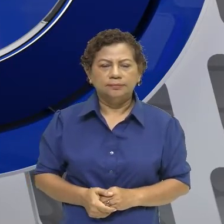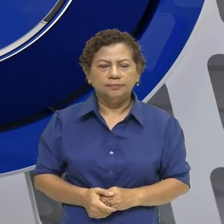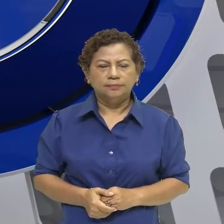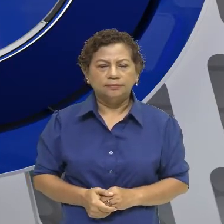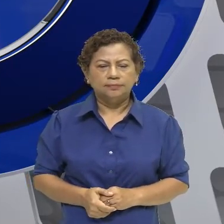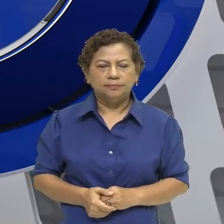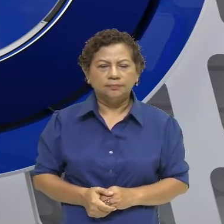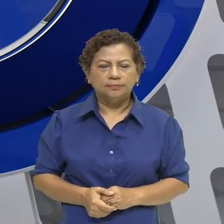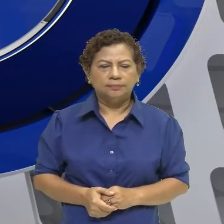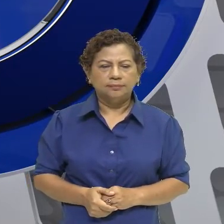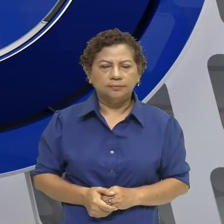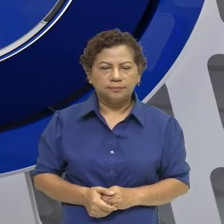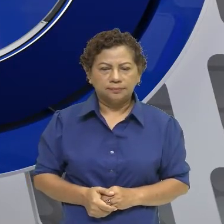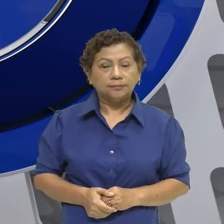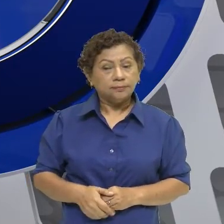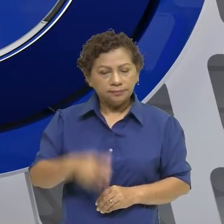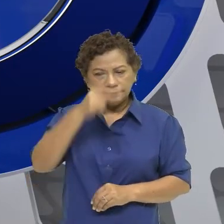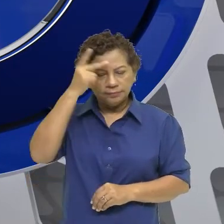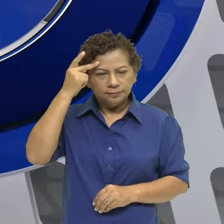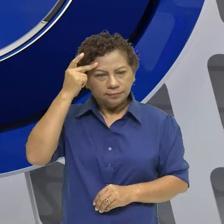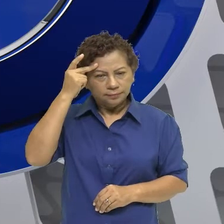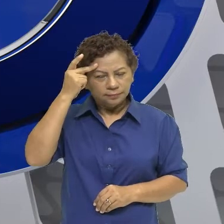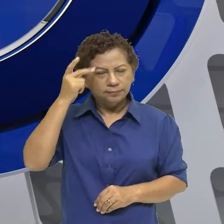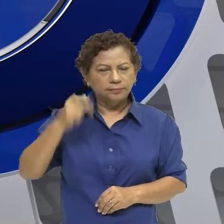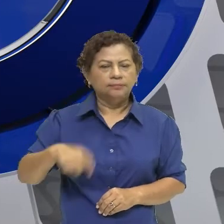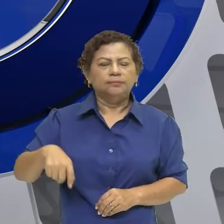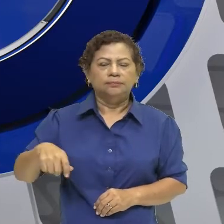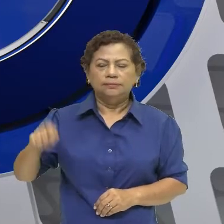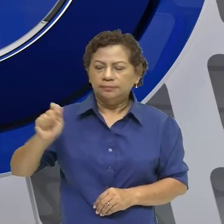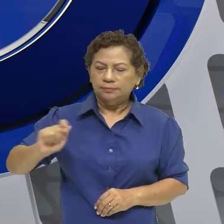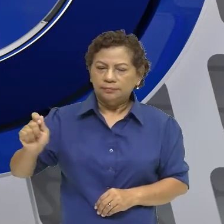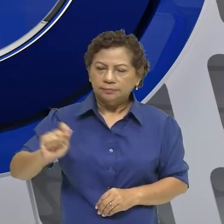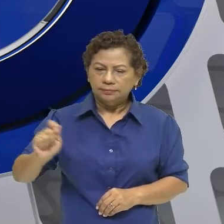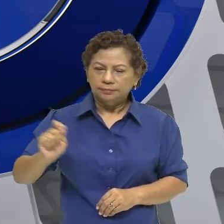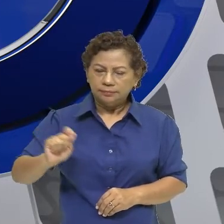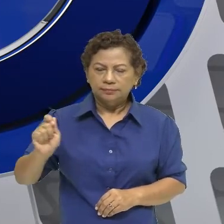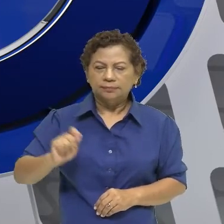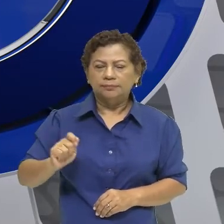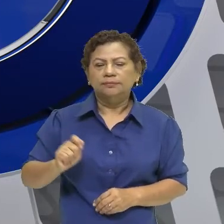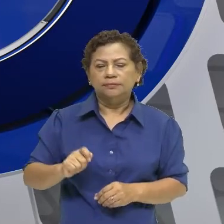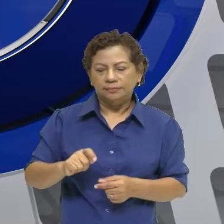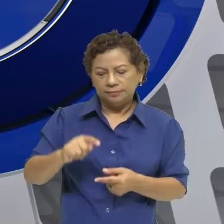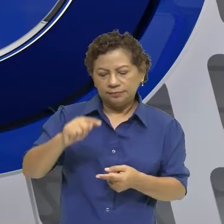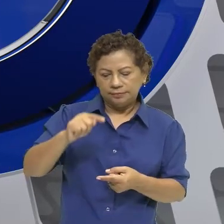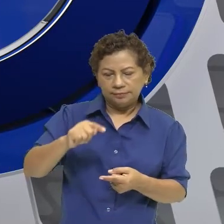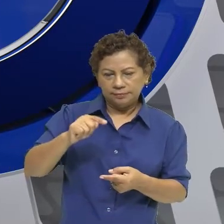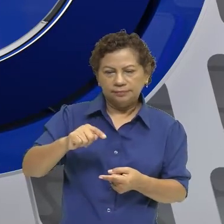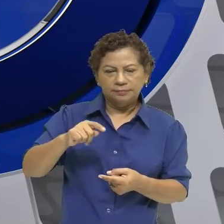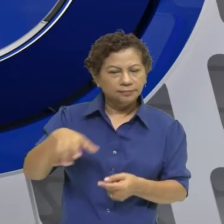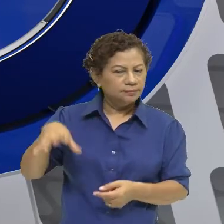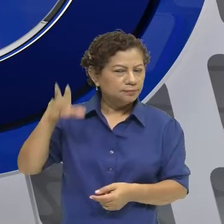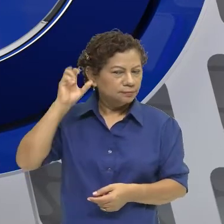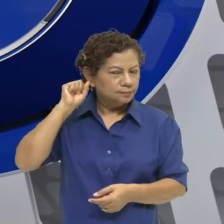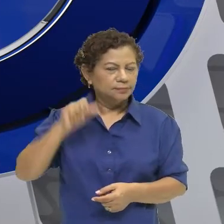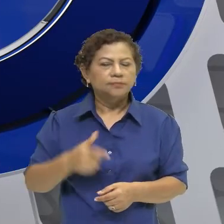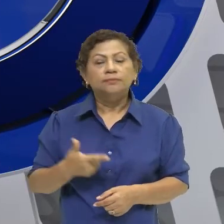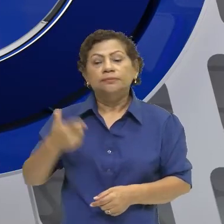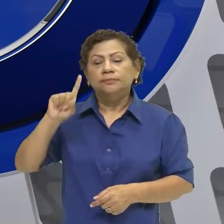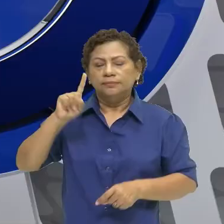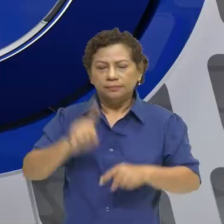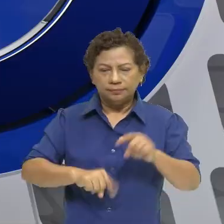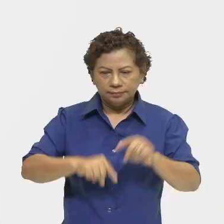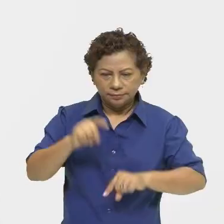está tocando o berimbau segura o cachixi e sai o som tanto do berimbau quanto do cachixi. Outro instrumento